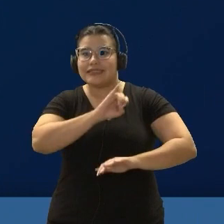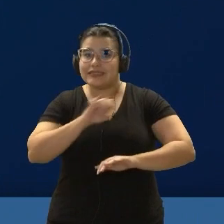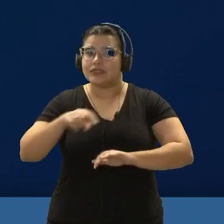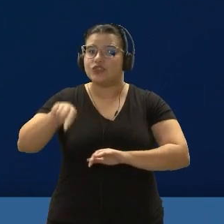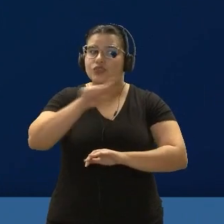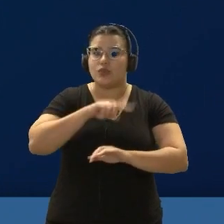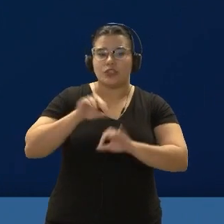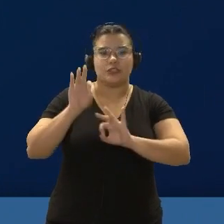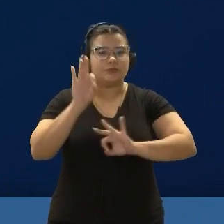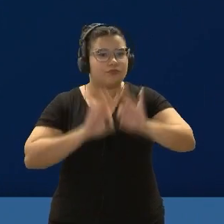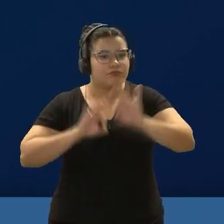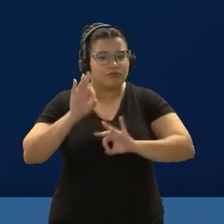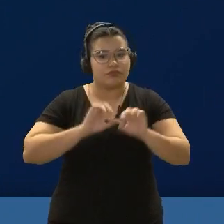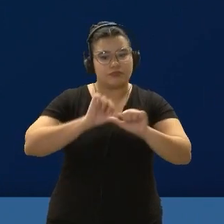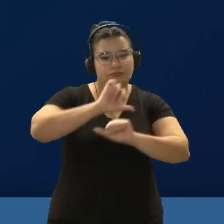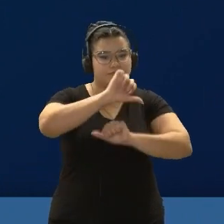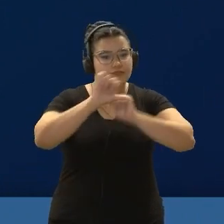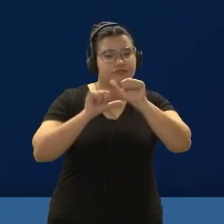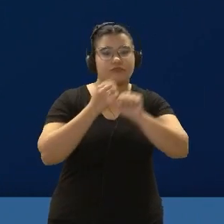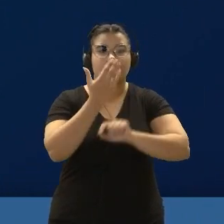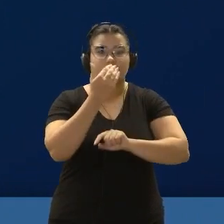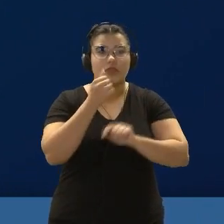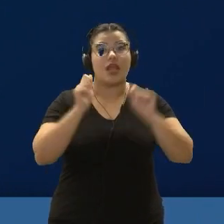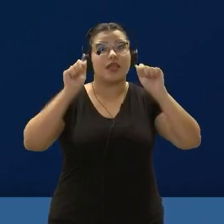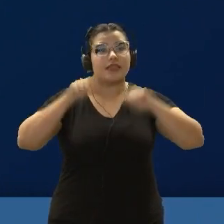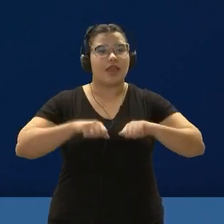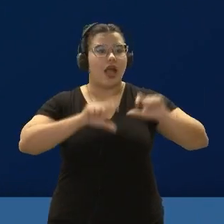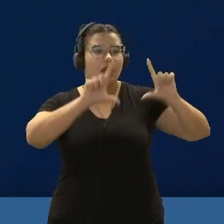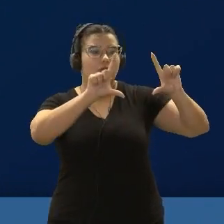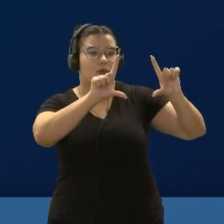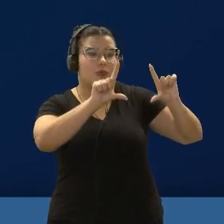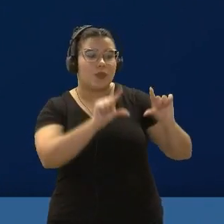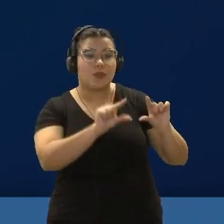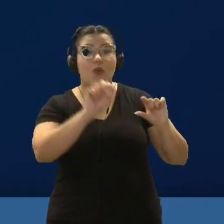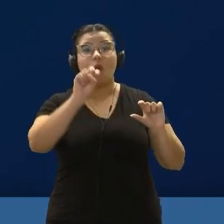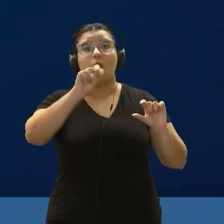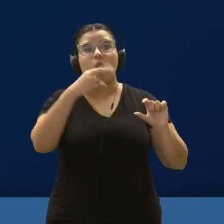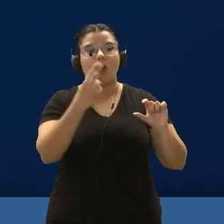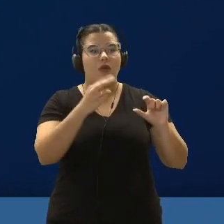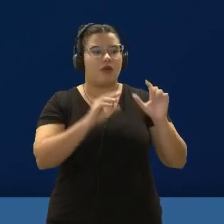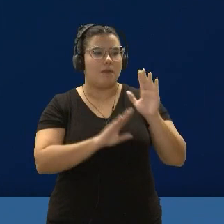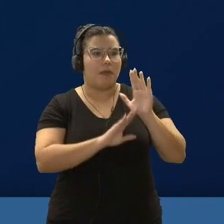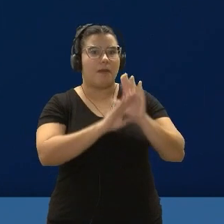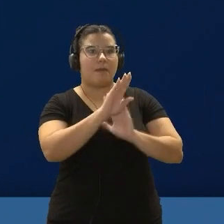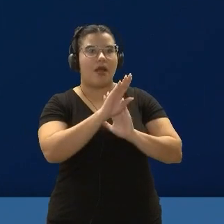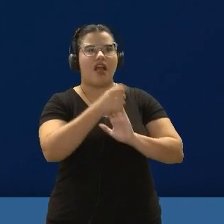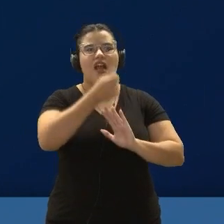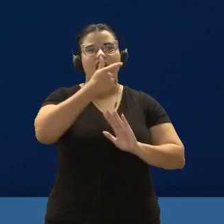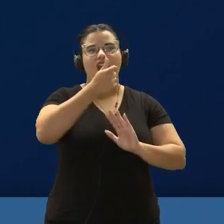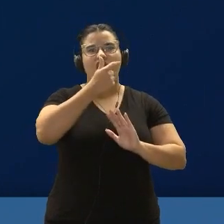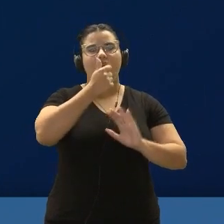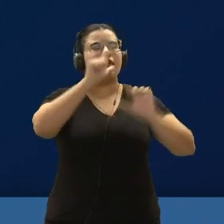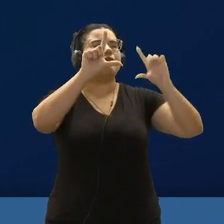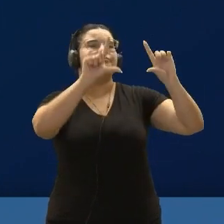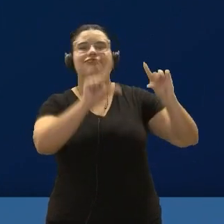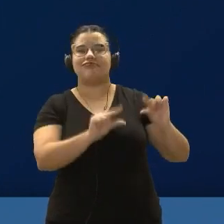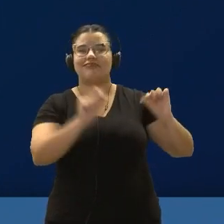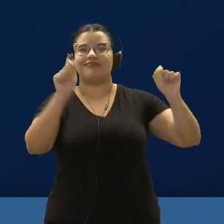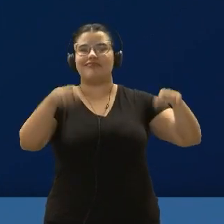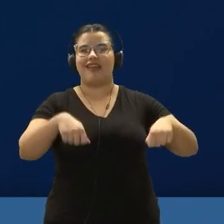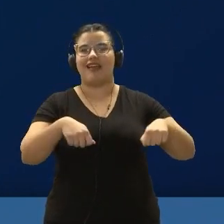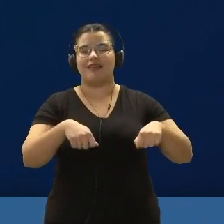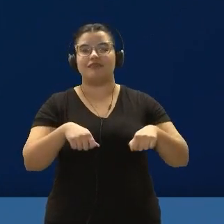corrigirmos a nutrição, a gente consegue diminuir ou deixar de acrescer um medicamento para diabetes. O